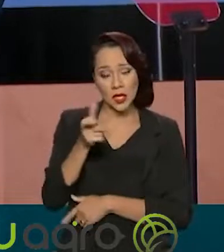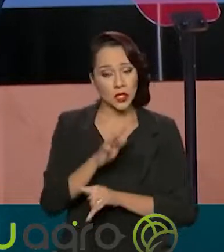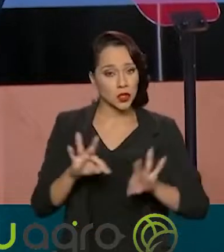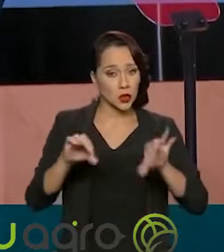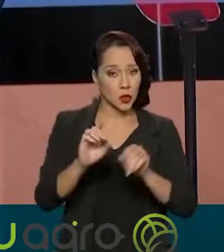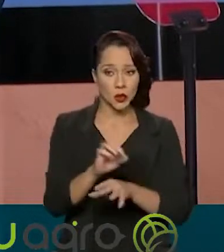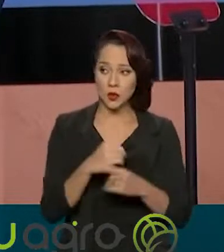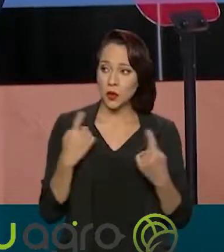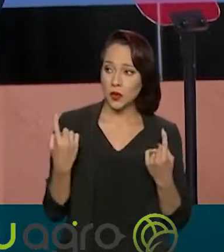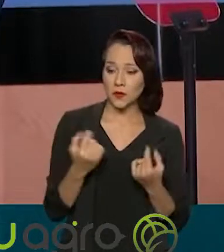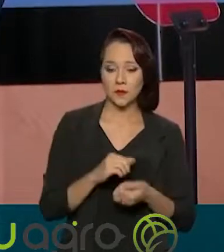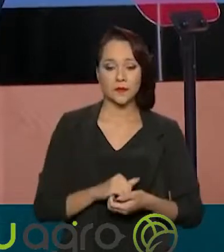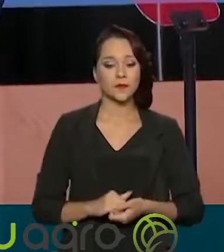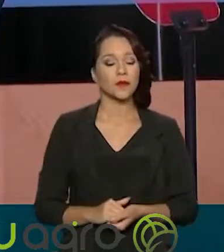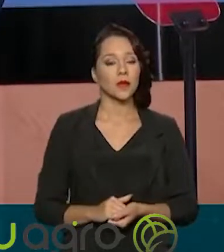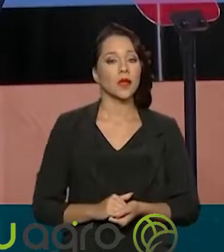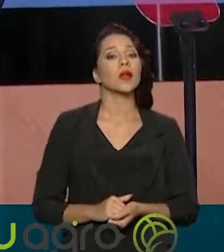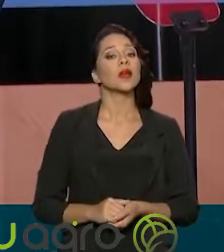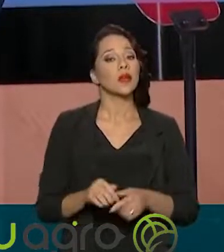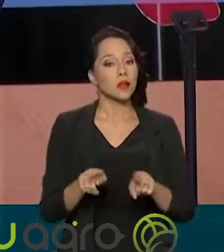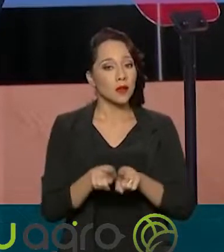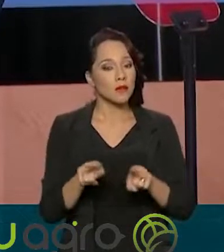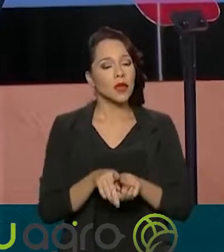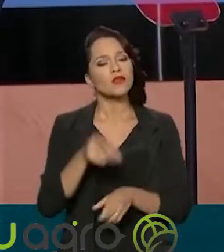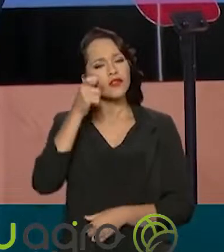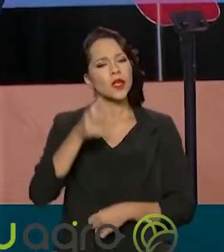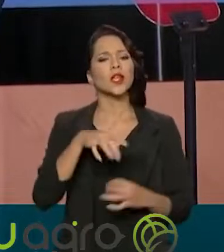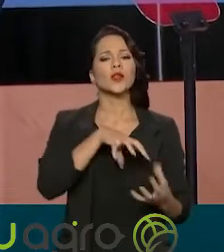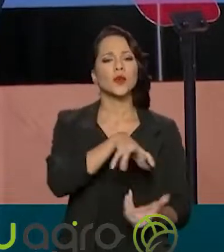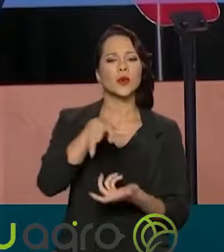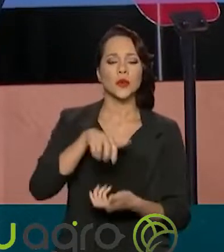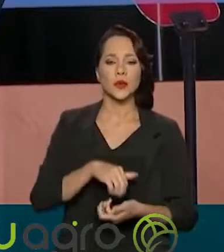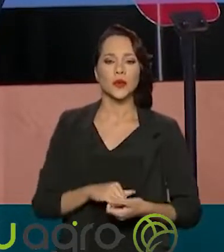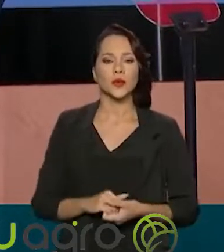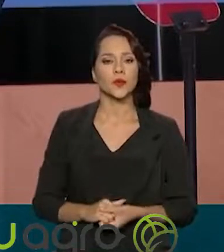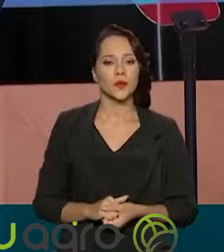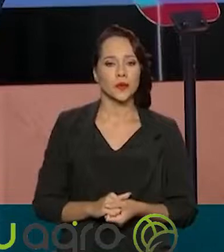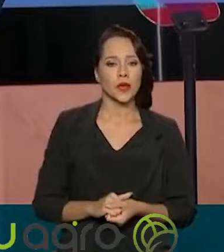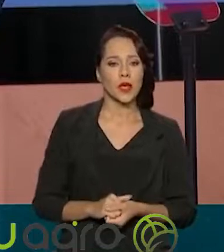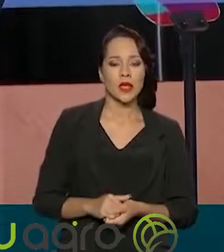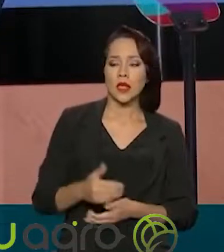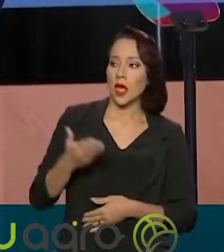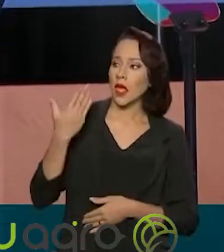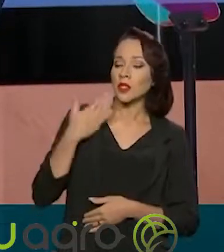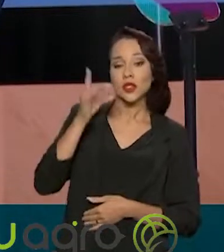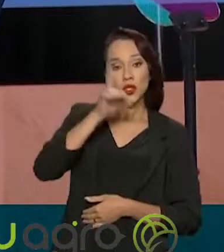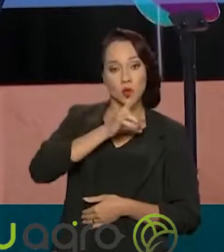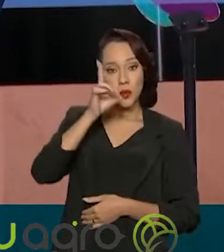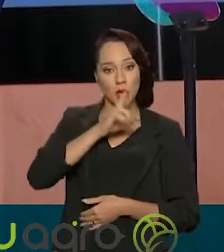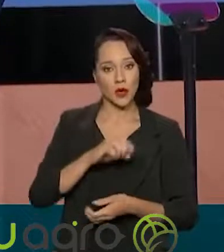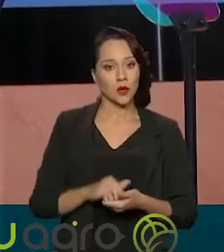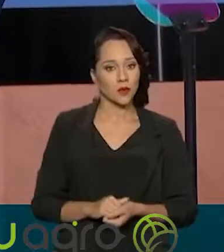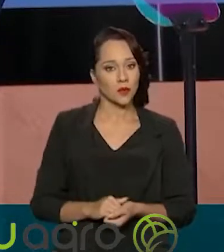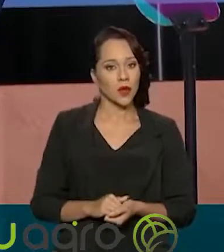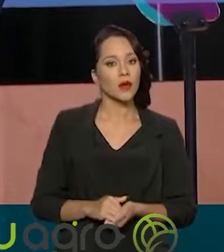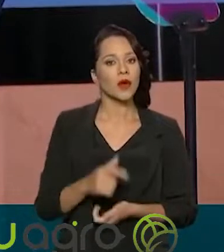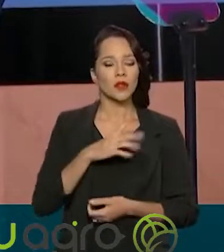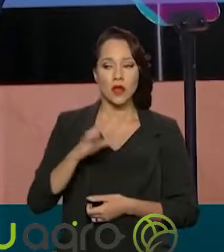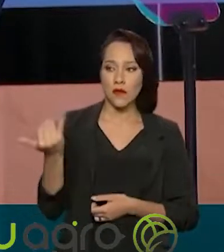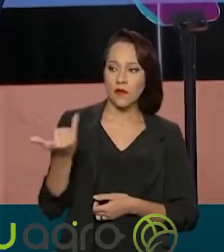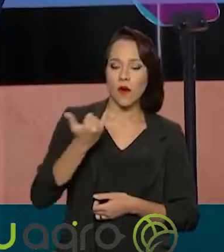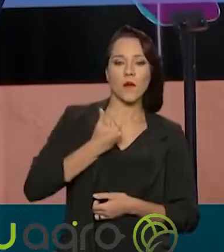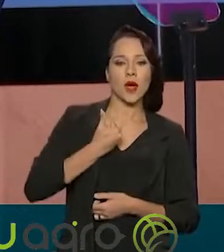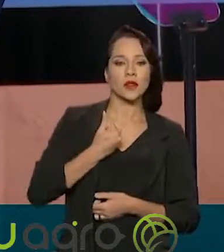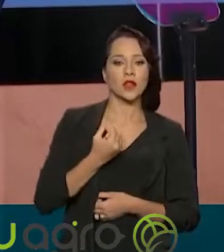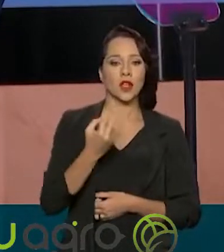todos nós e, por que não dizer, do mundo. Desde o último domingo, quando tivemos a informação